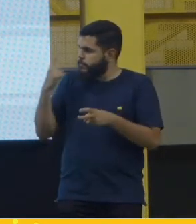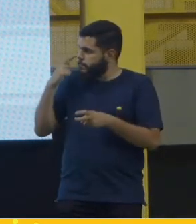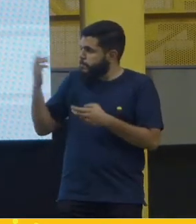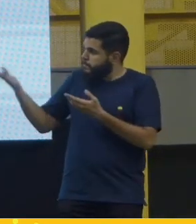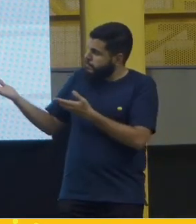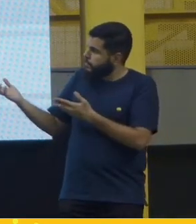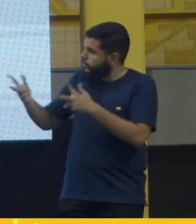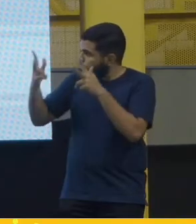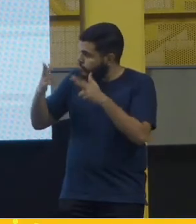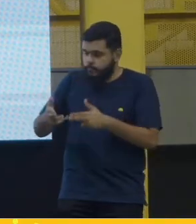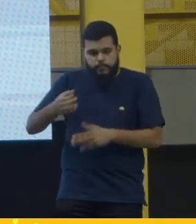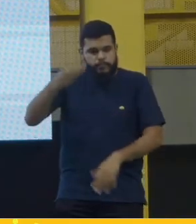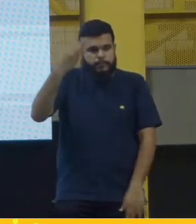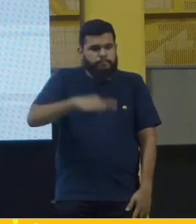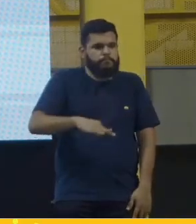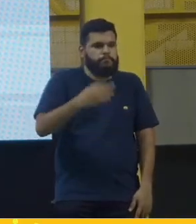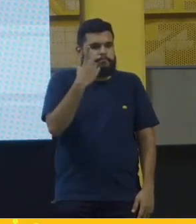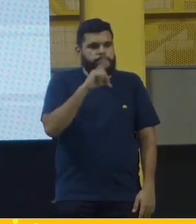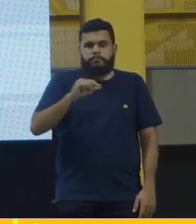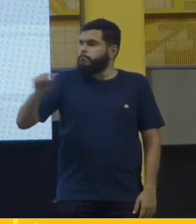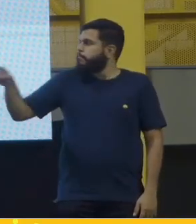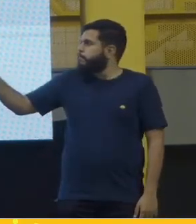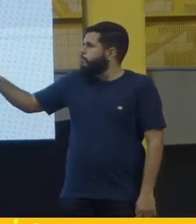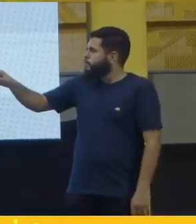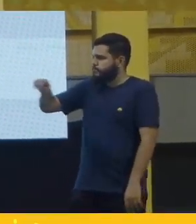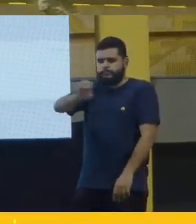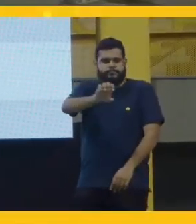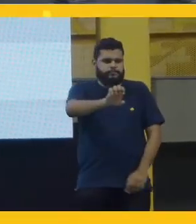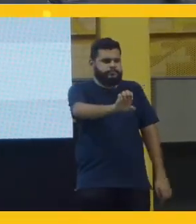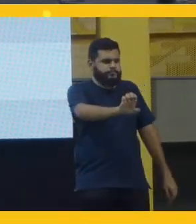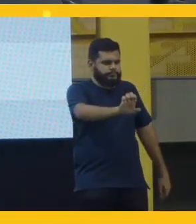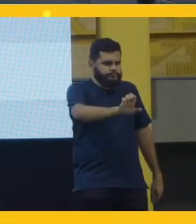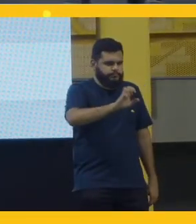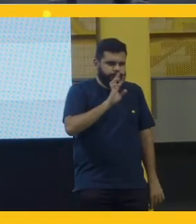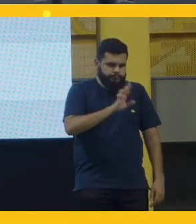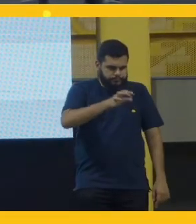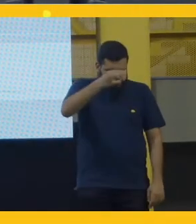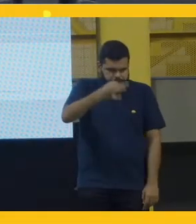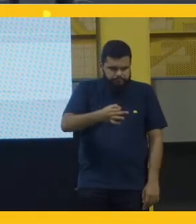então a alternativa correta é o E de elefante.